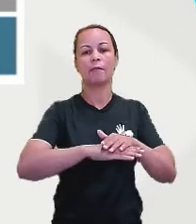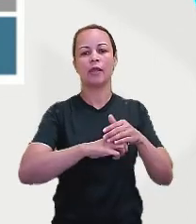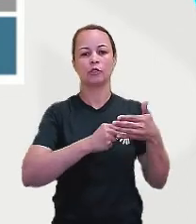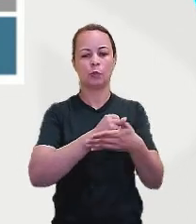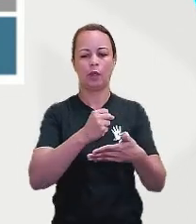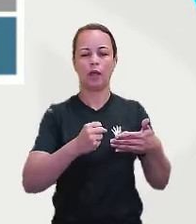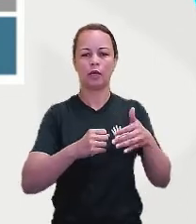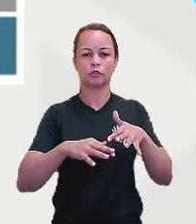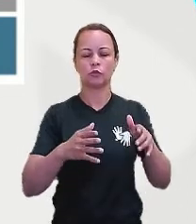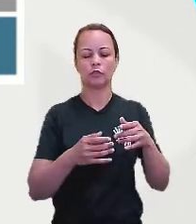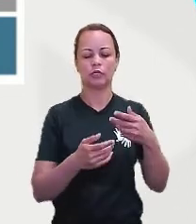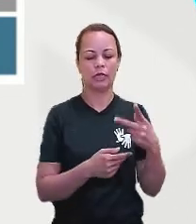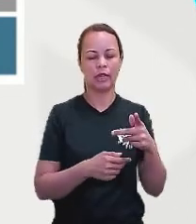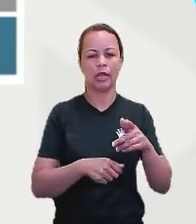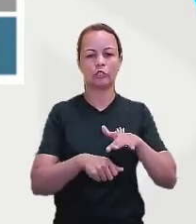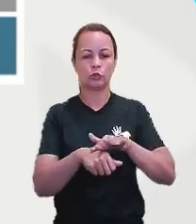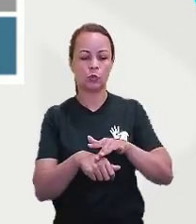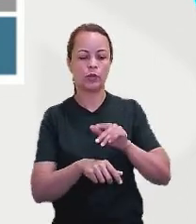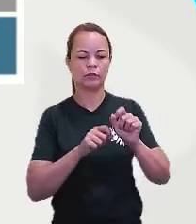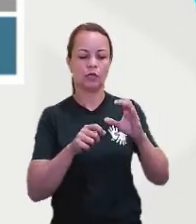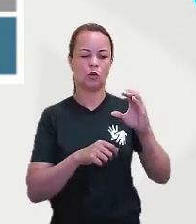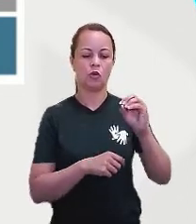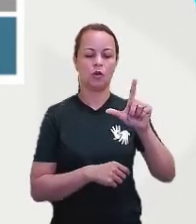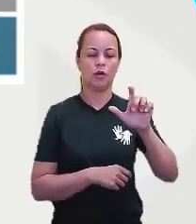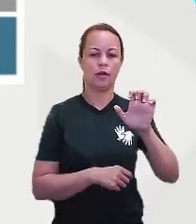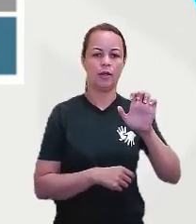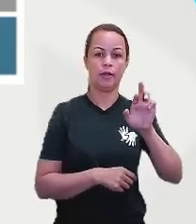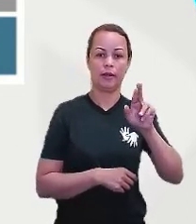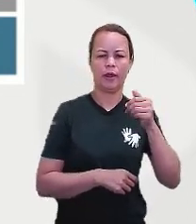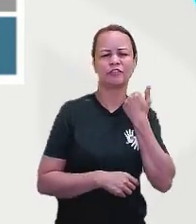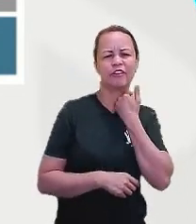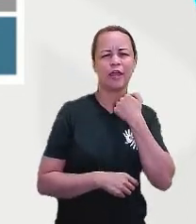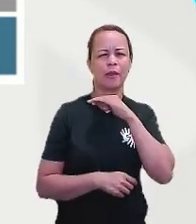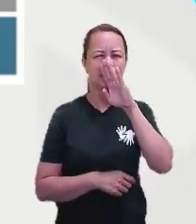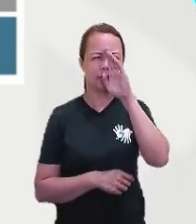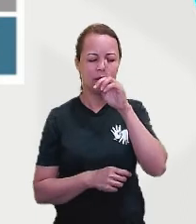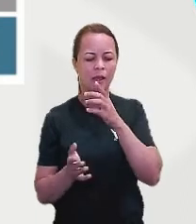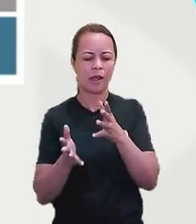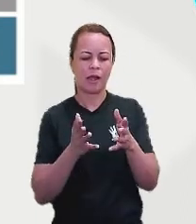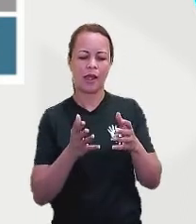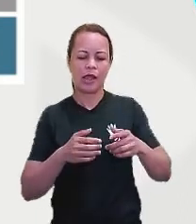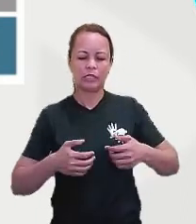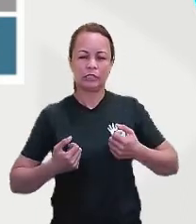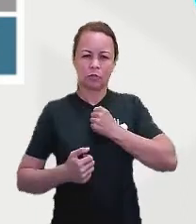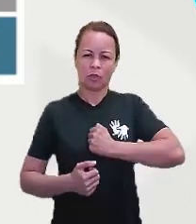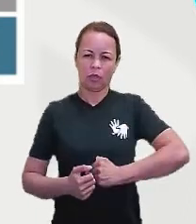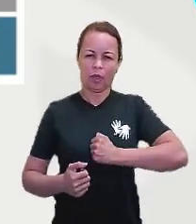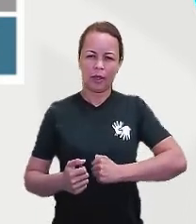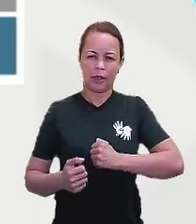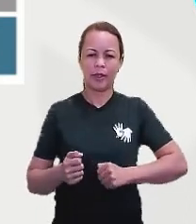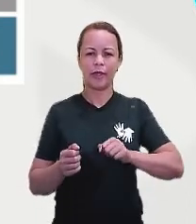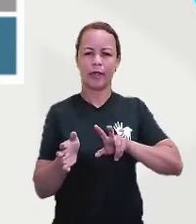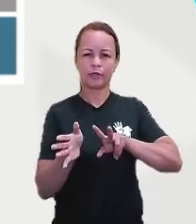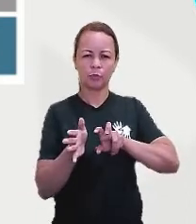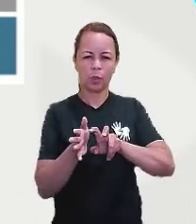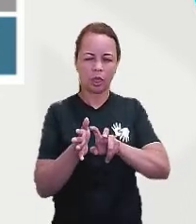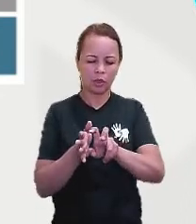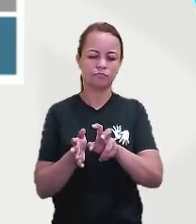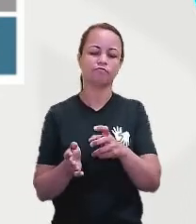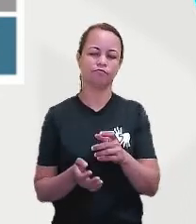a cólera, a diarreia e a amebíase. Todas essas doenças aí são provocadas, né, assolam a